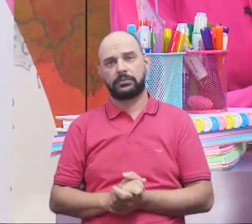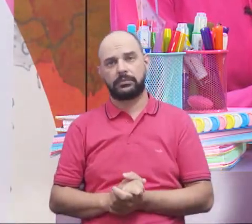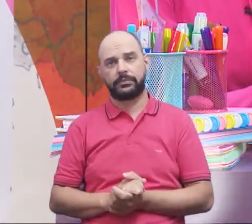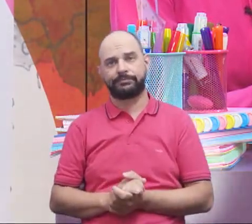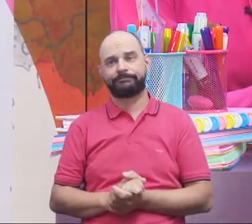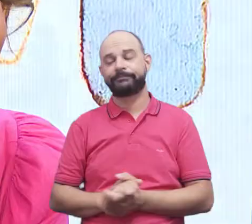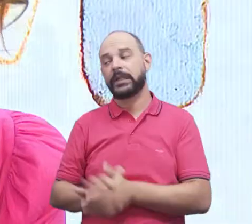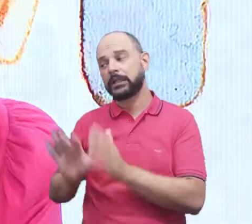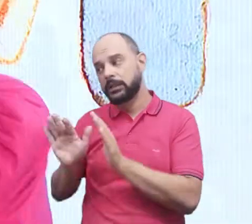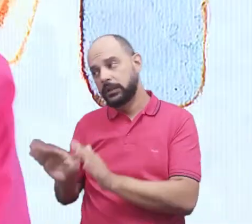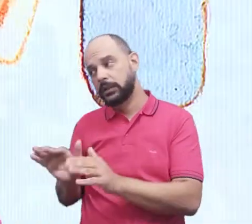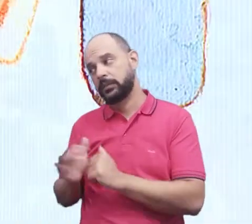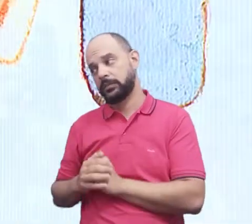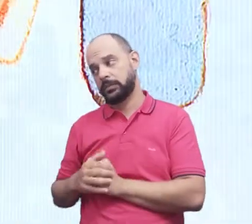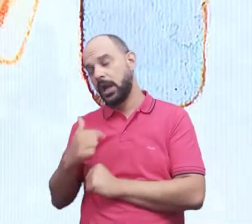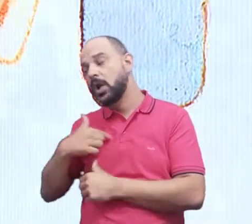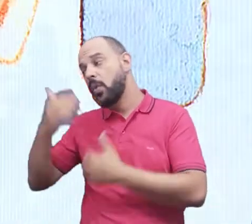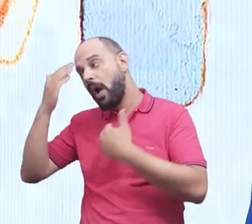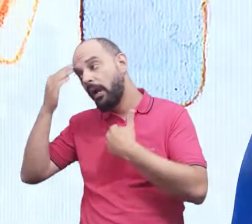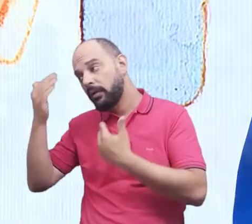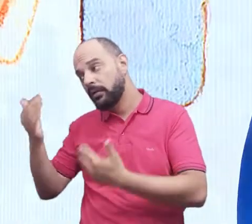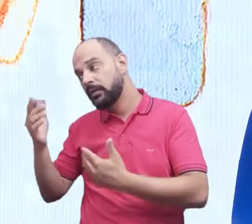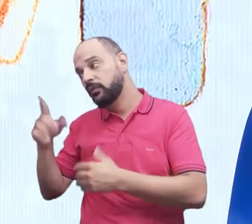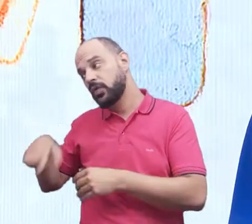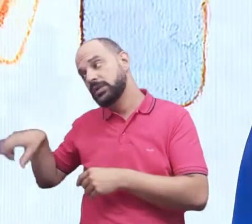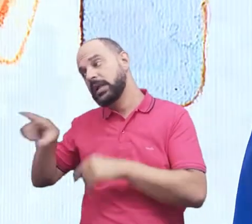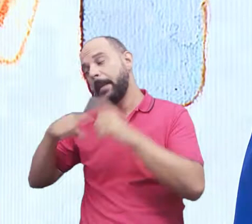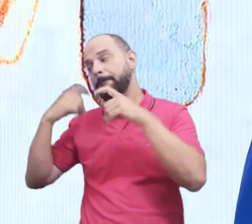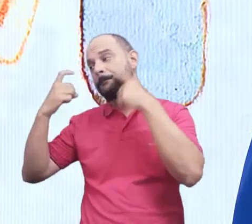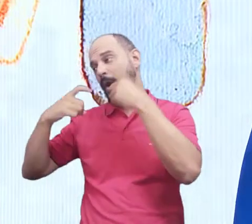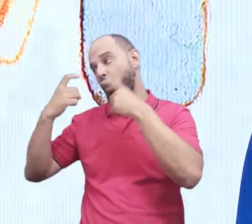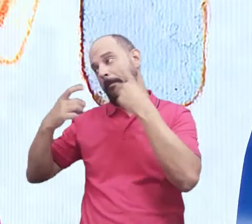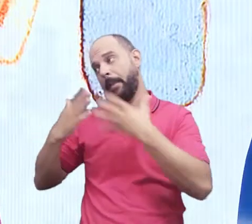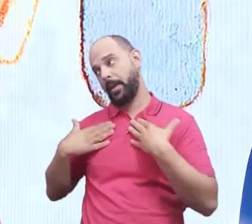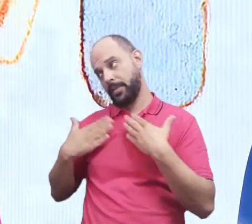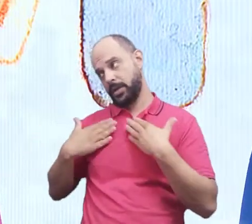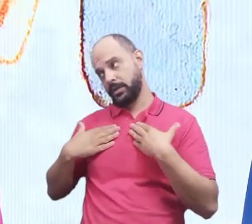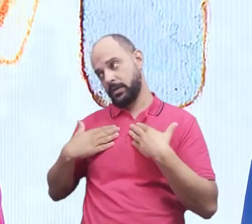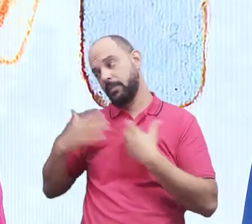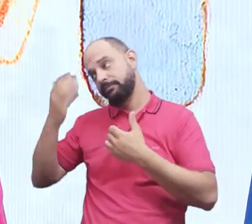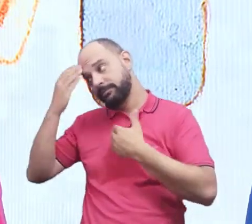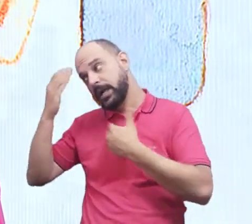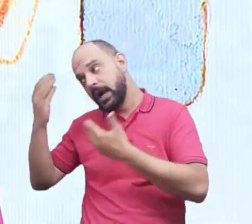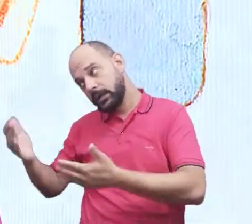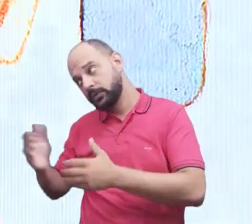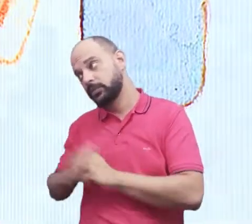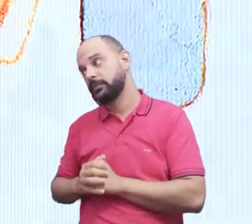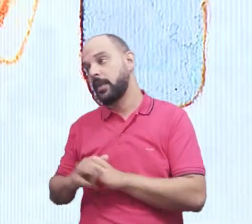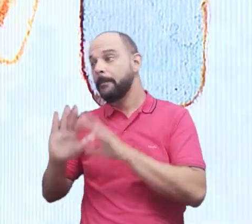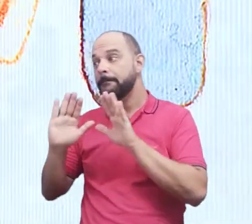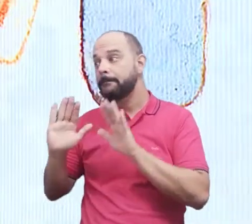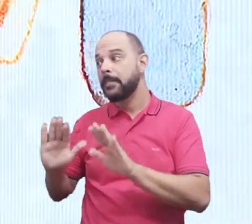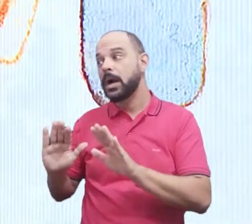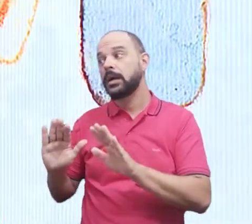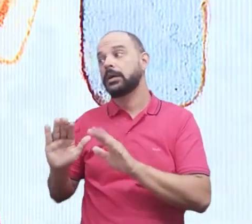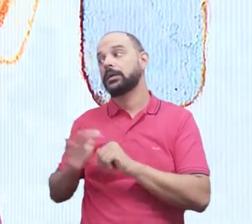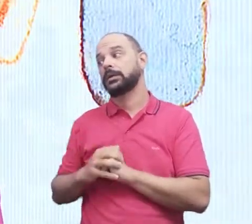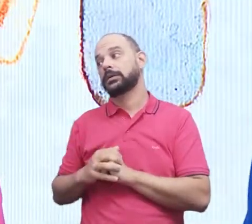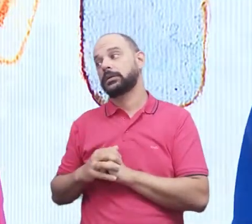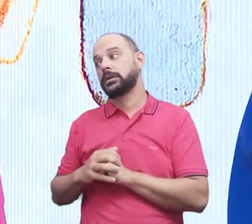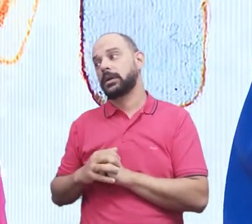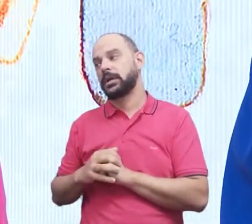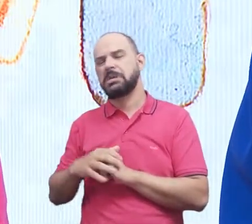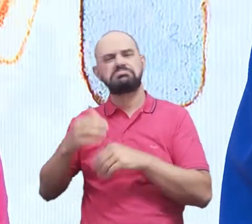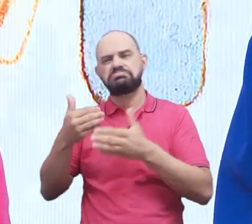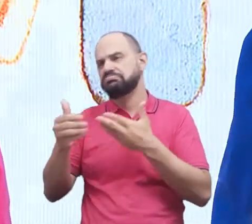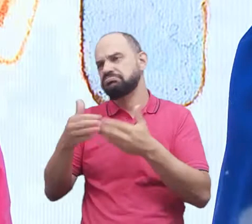irmão mais novo. Crianças, agradeço muito a preocupação de vocês. Obrigado. Mas eu